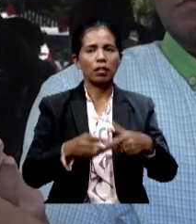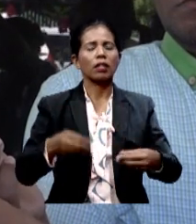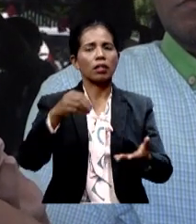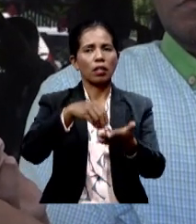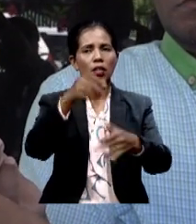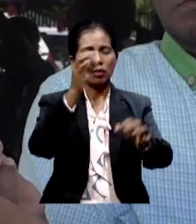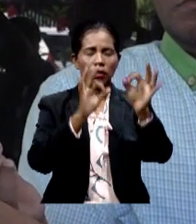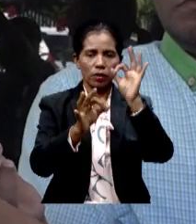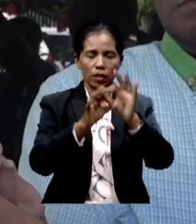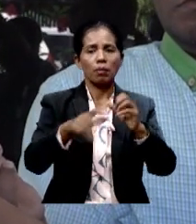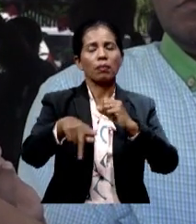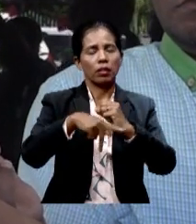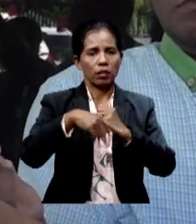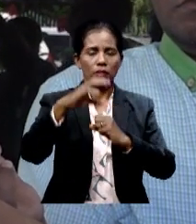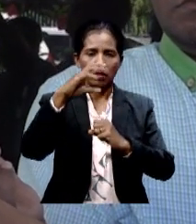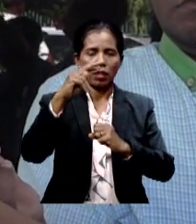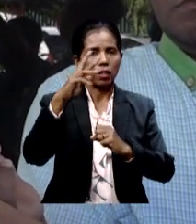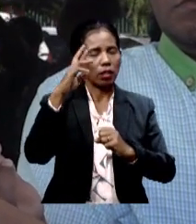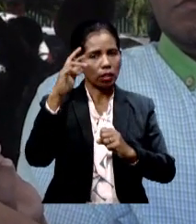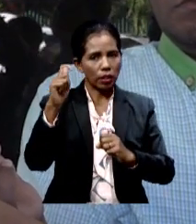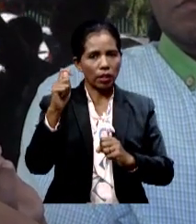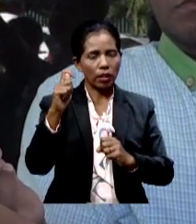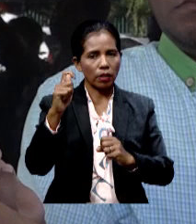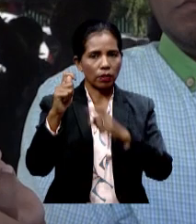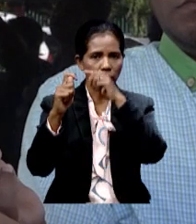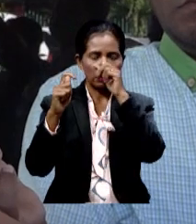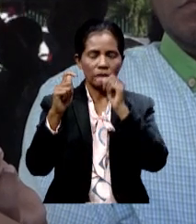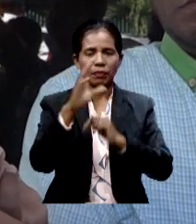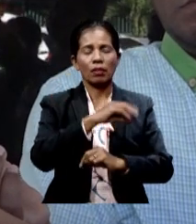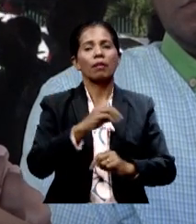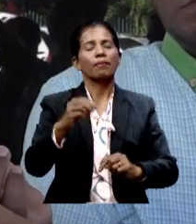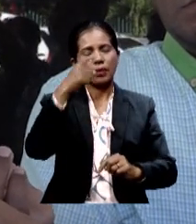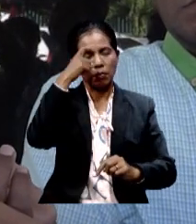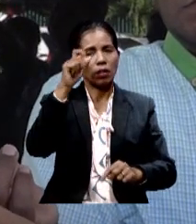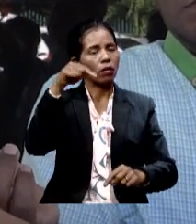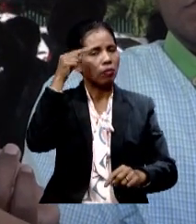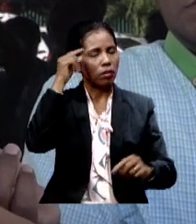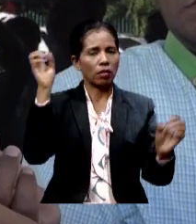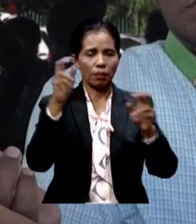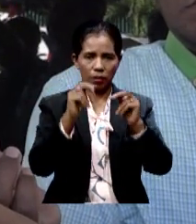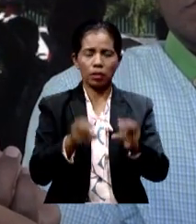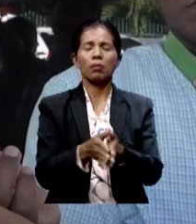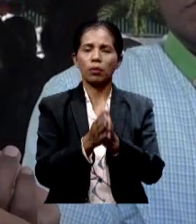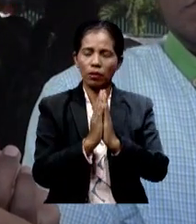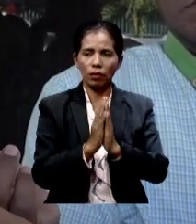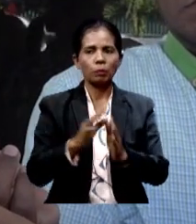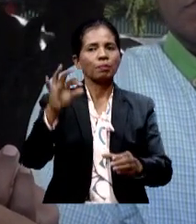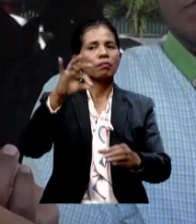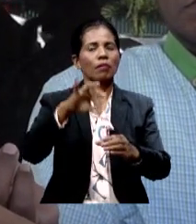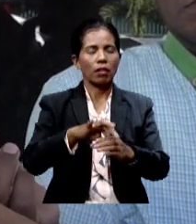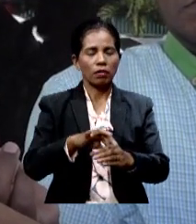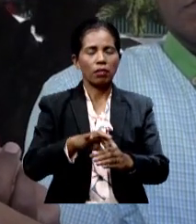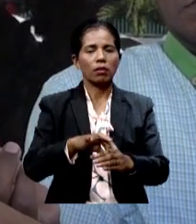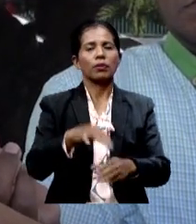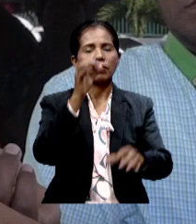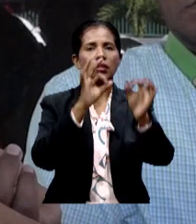né, para tener te. A campanha é que o governo lá precisa mais gostar, pôs confiança no